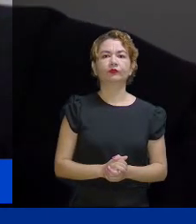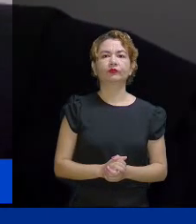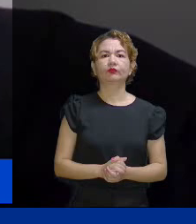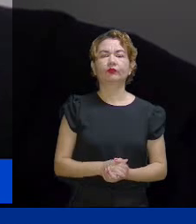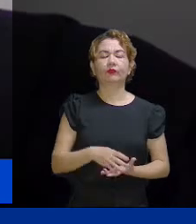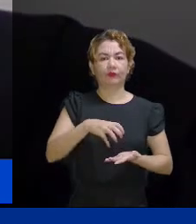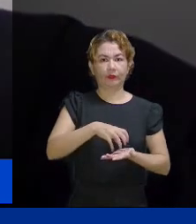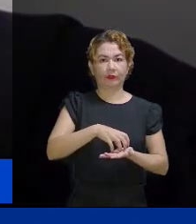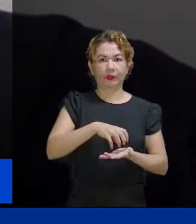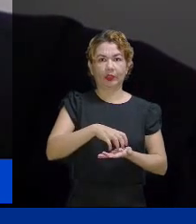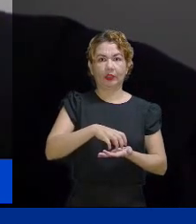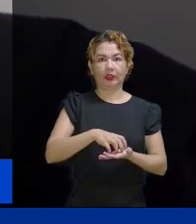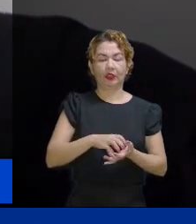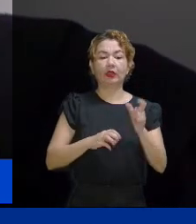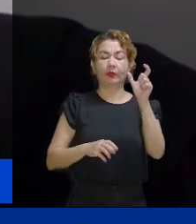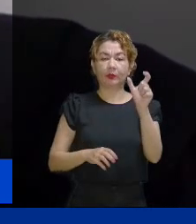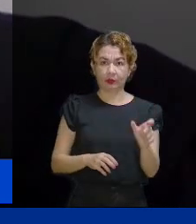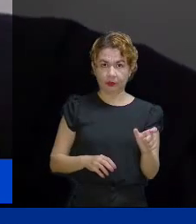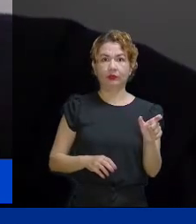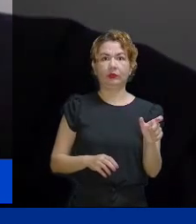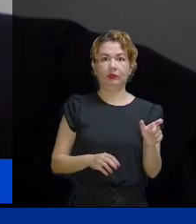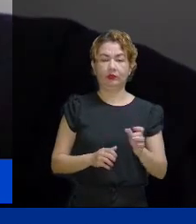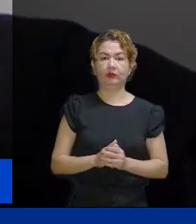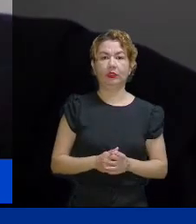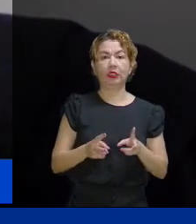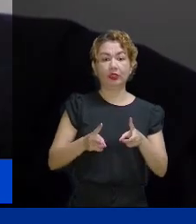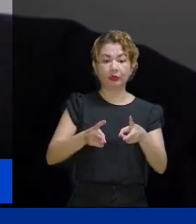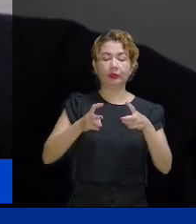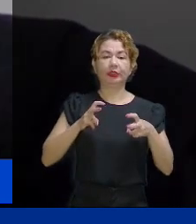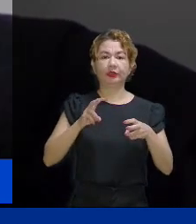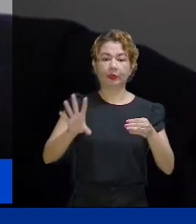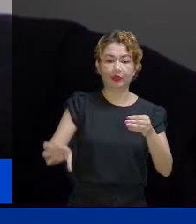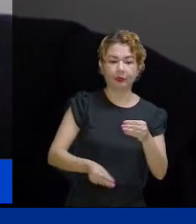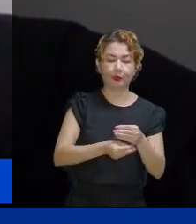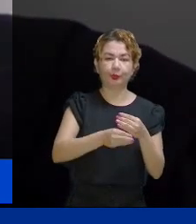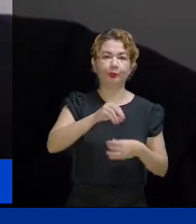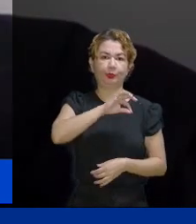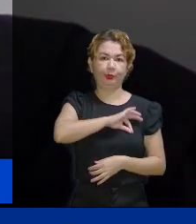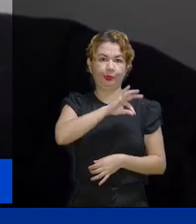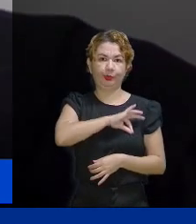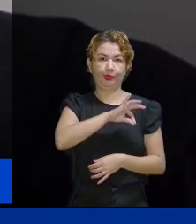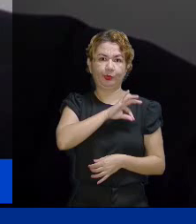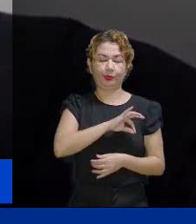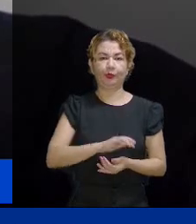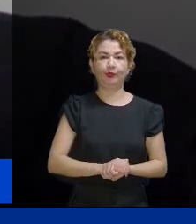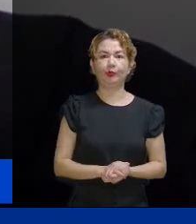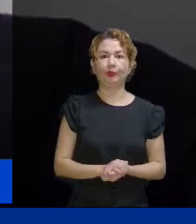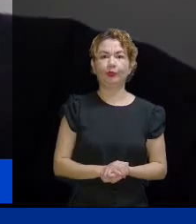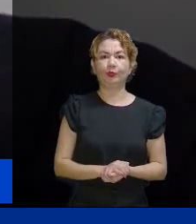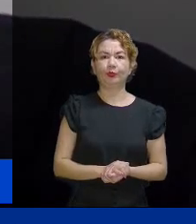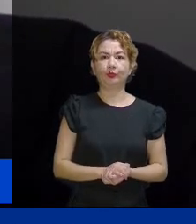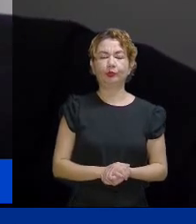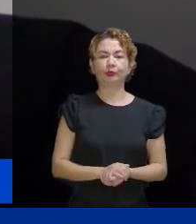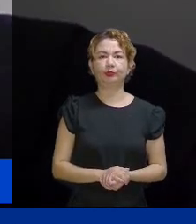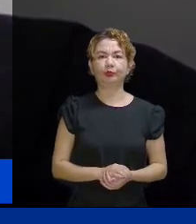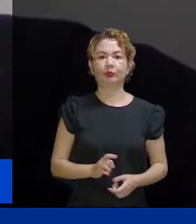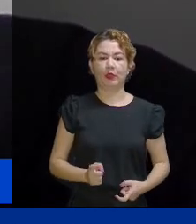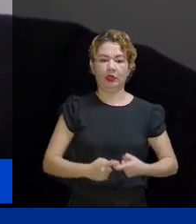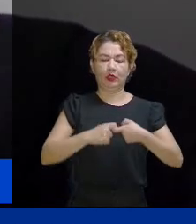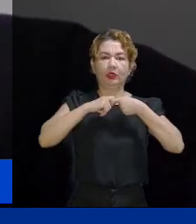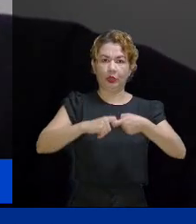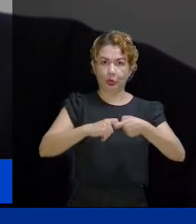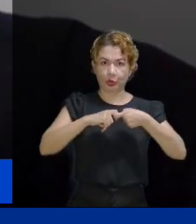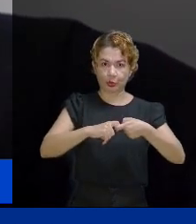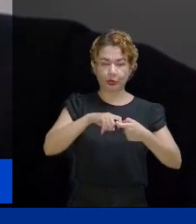da pretensão da impetrante reside no reconhecimento da gratificação de atividade judiciária como parte integrante do